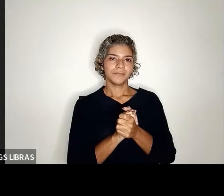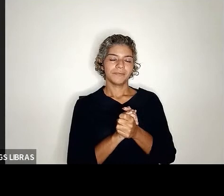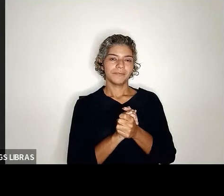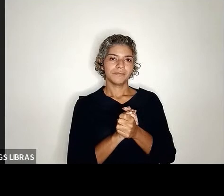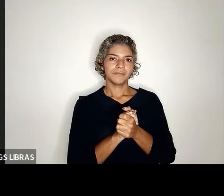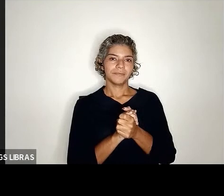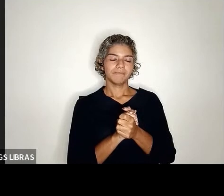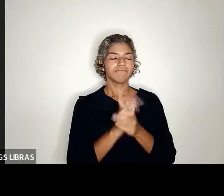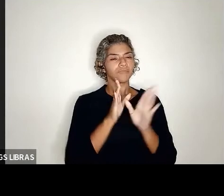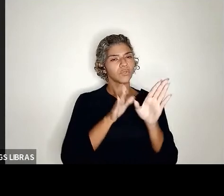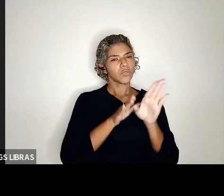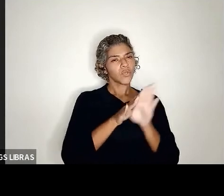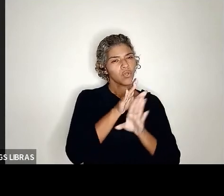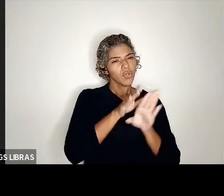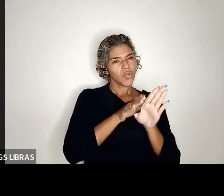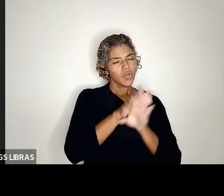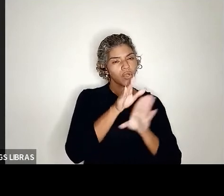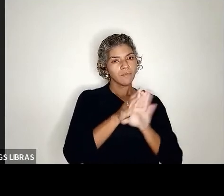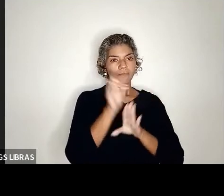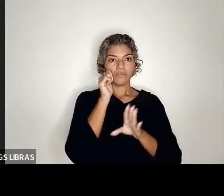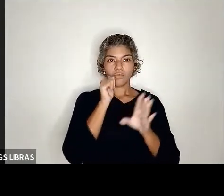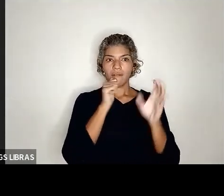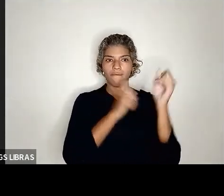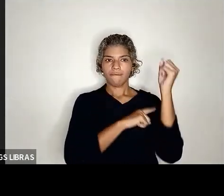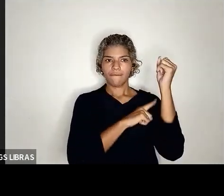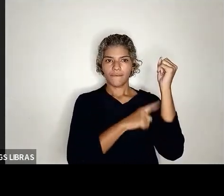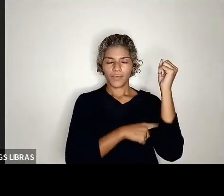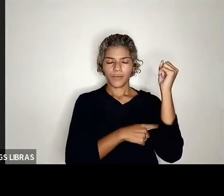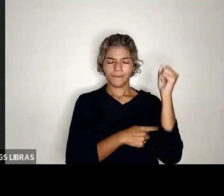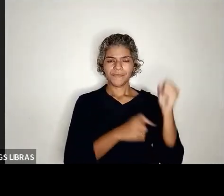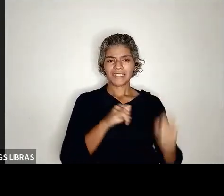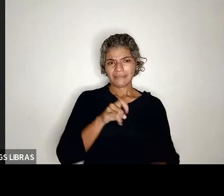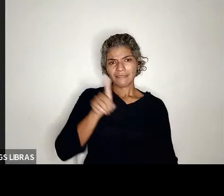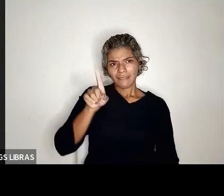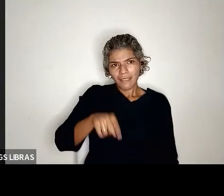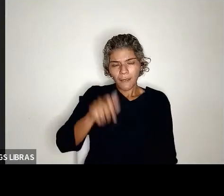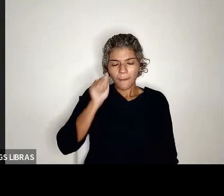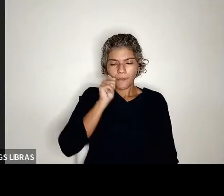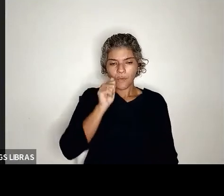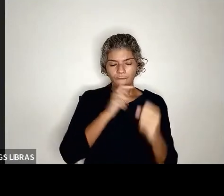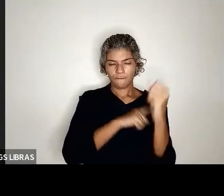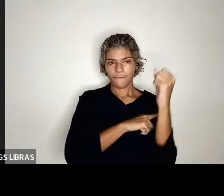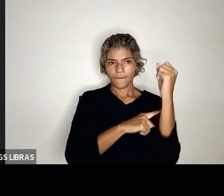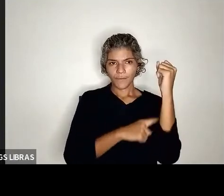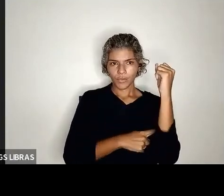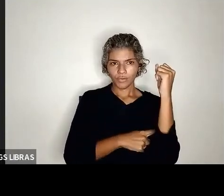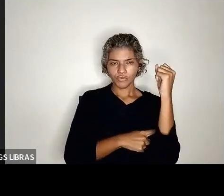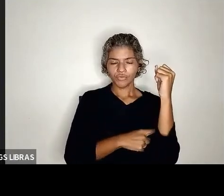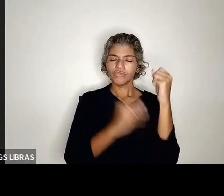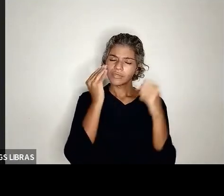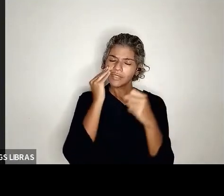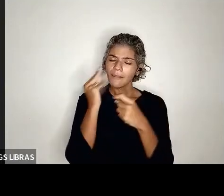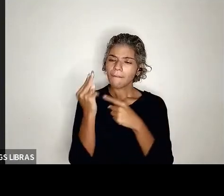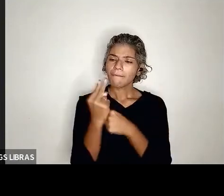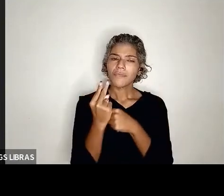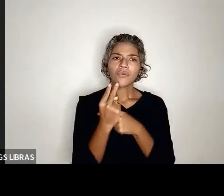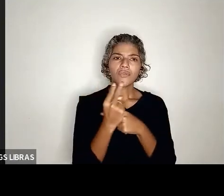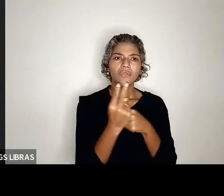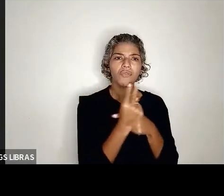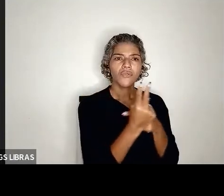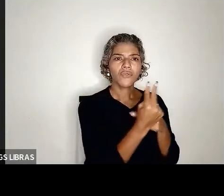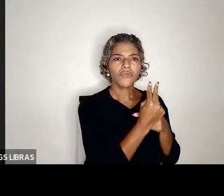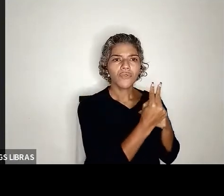Conselhos para uma mulher forte. Se és uma mulher forte, te proteja das